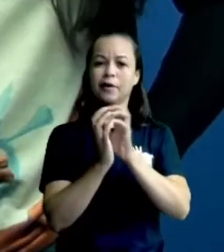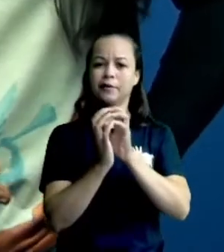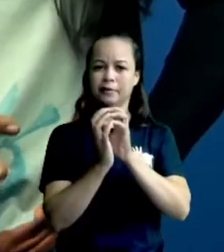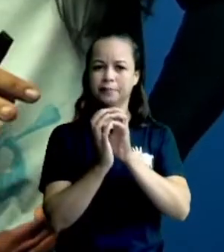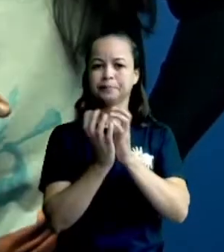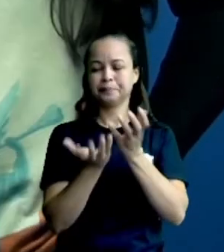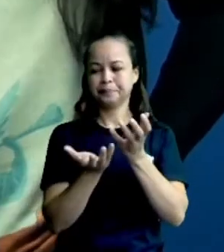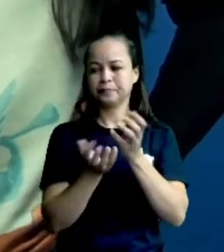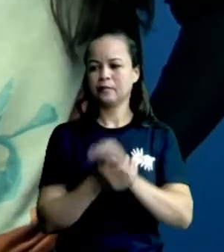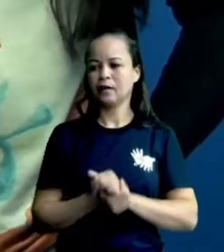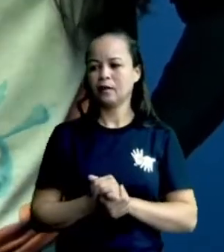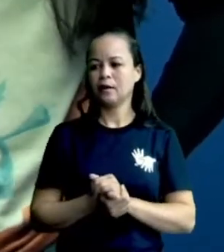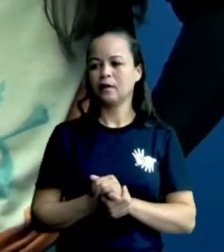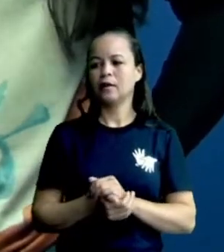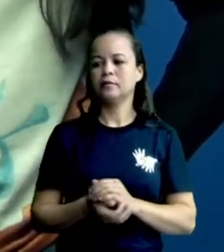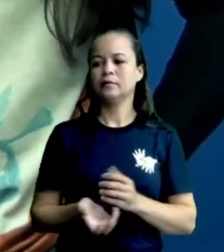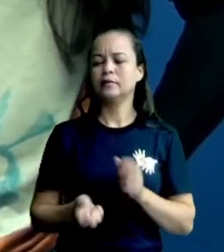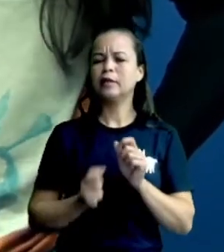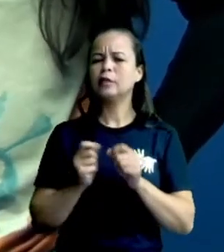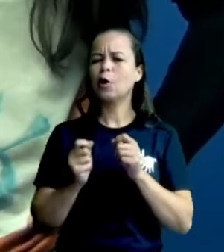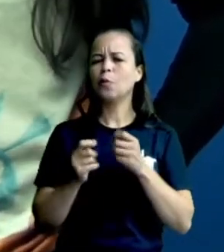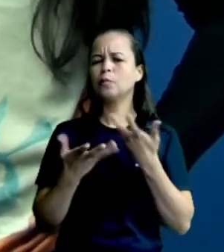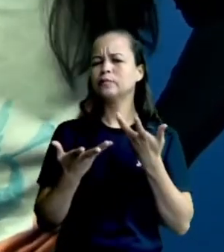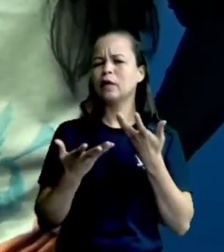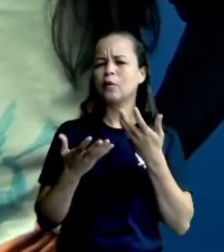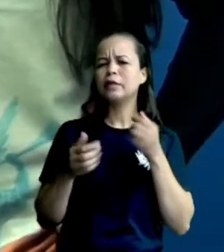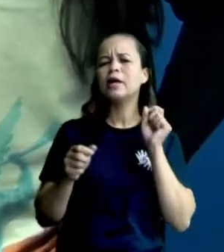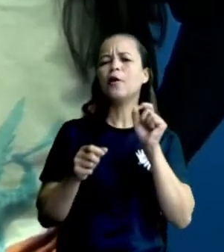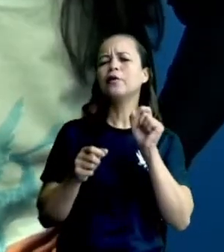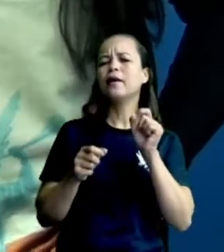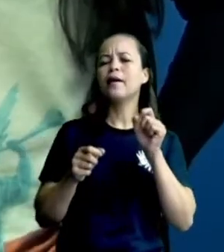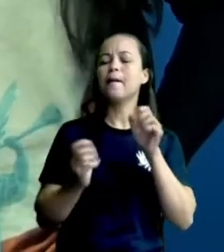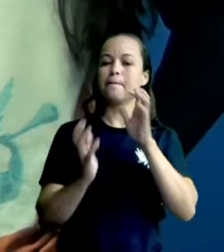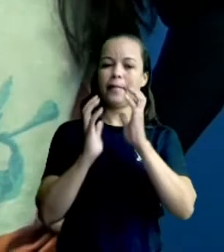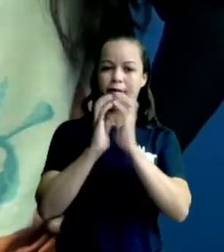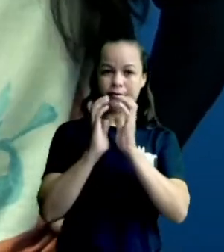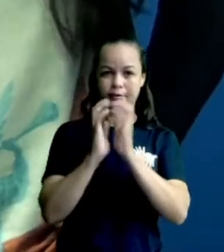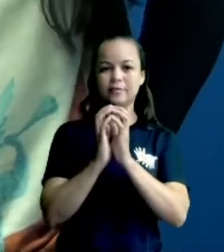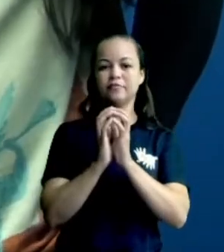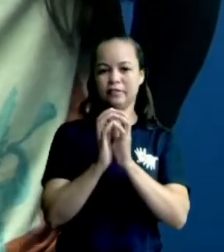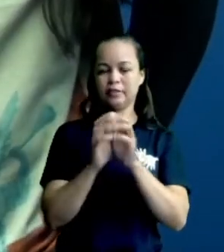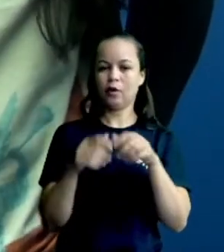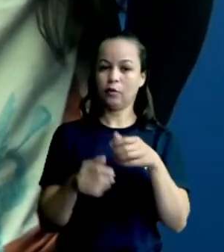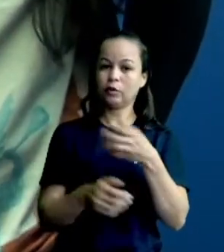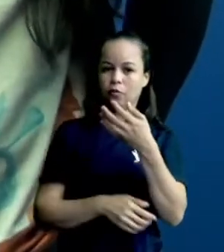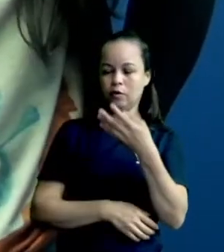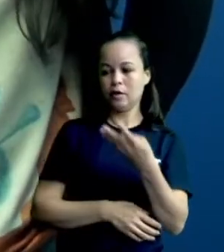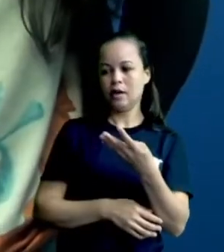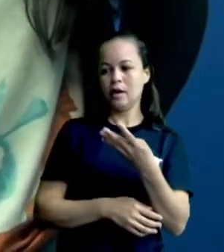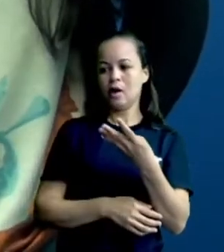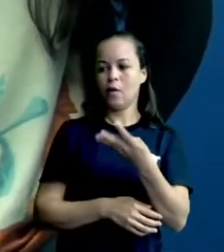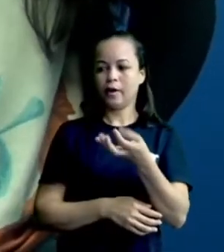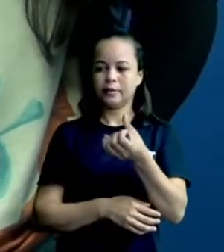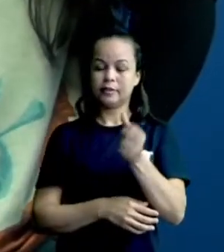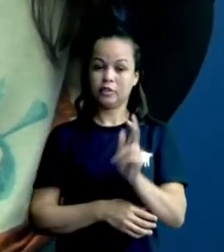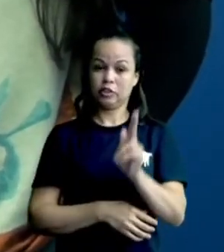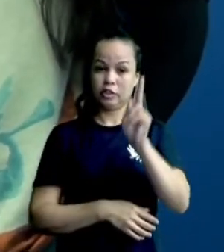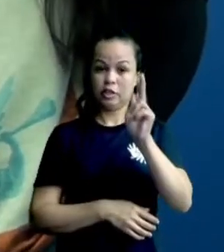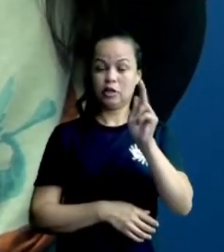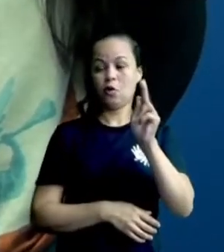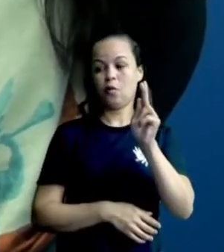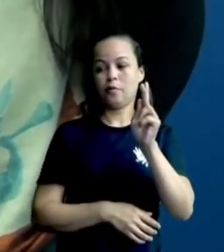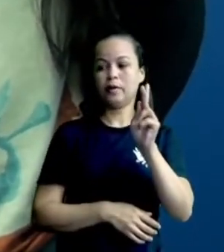certo? Então, ela não fica distante, próximo, tá certo? Então, nossa cidade, ela é